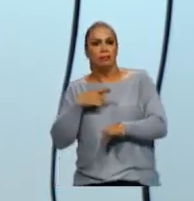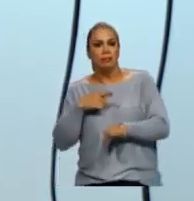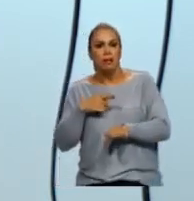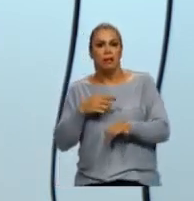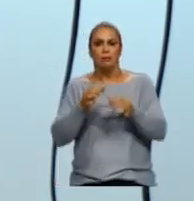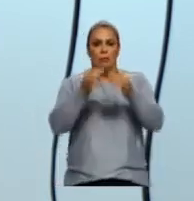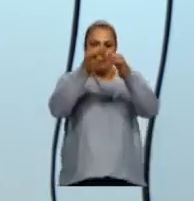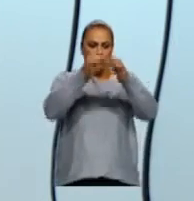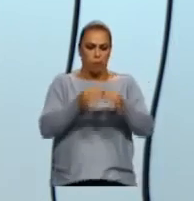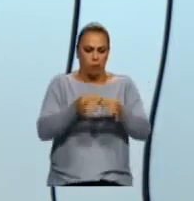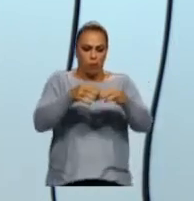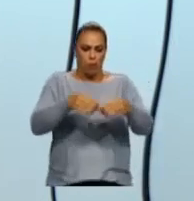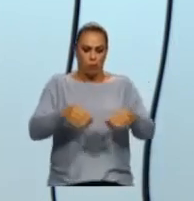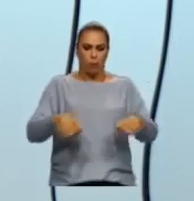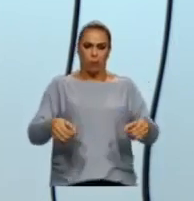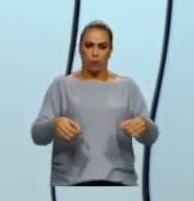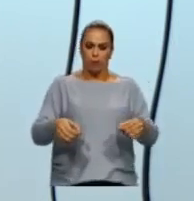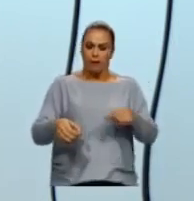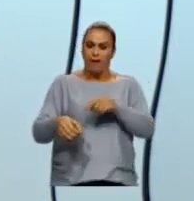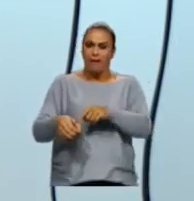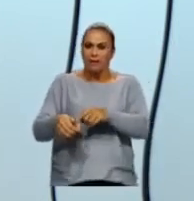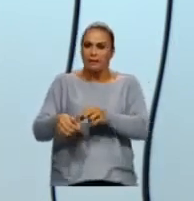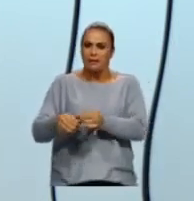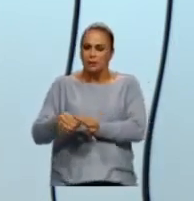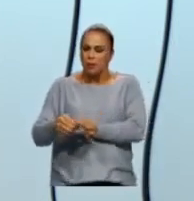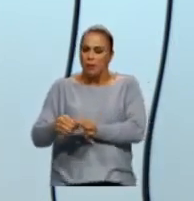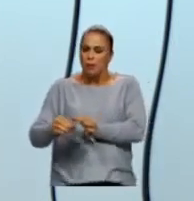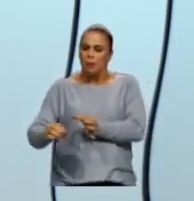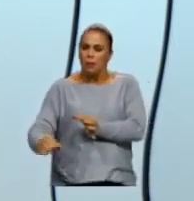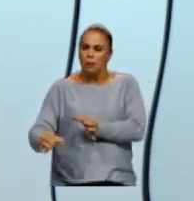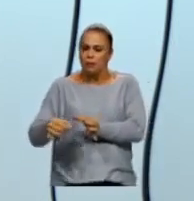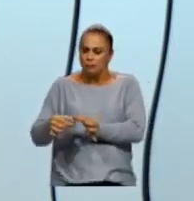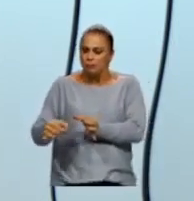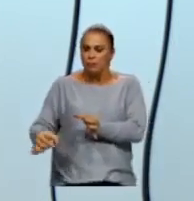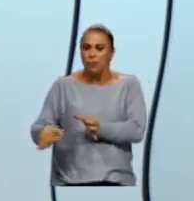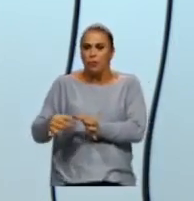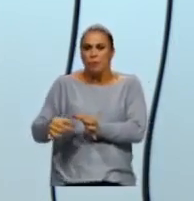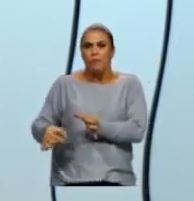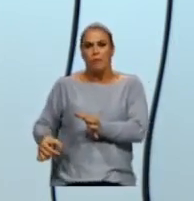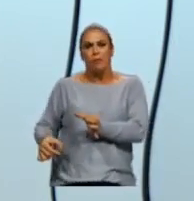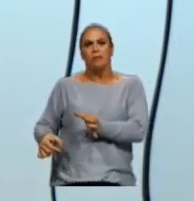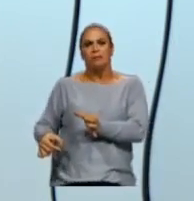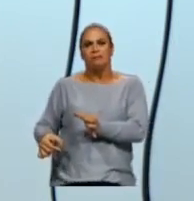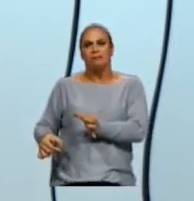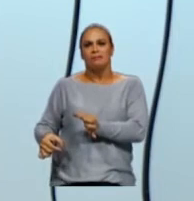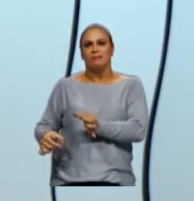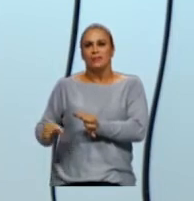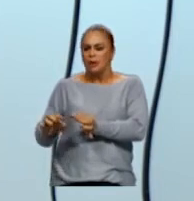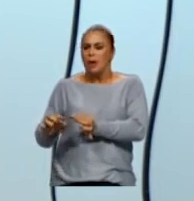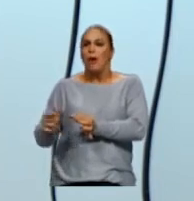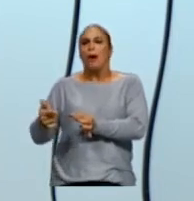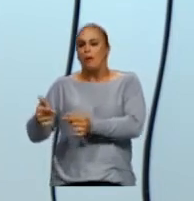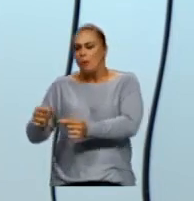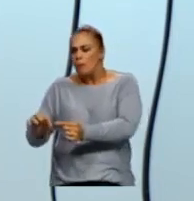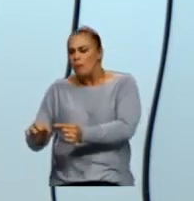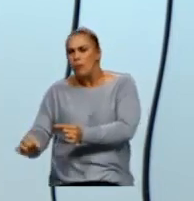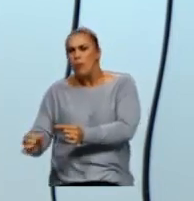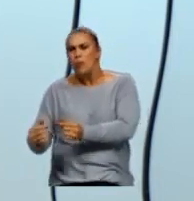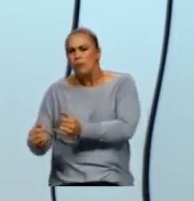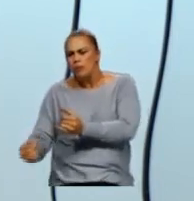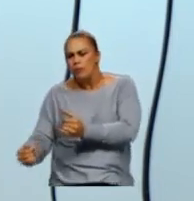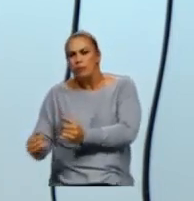se dividem em brônquios primários, secundários, terciários, até chegar nos bronquíolos, que